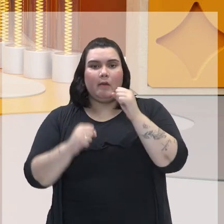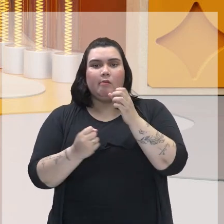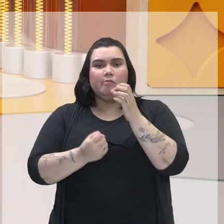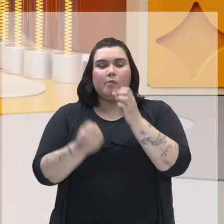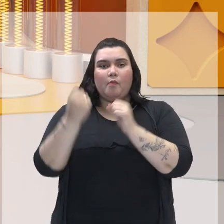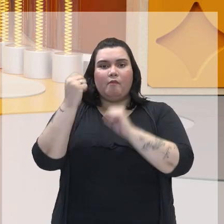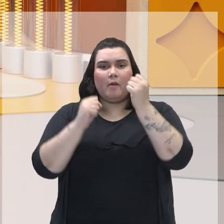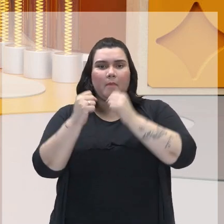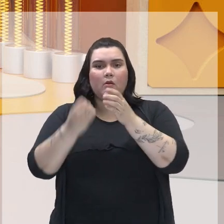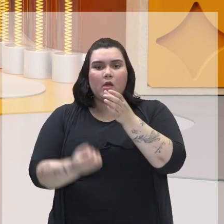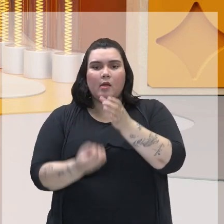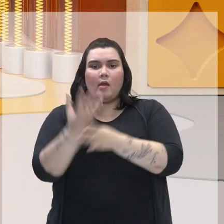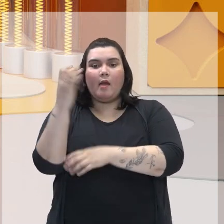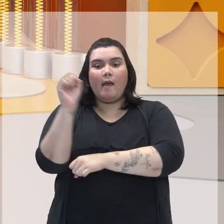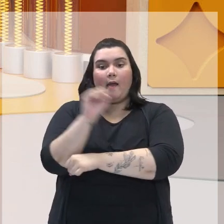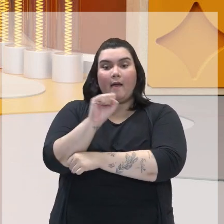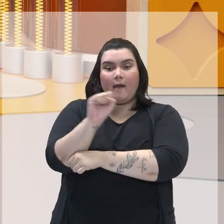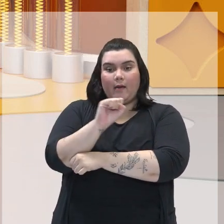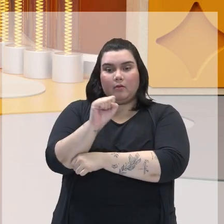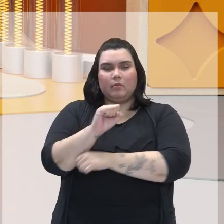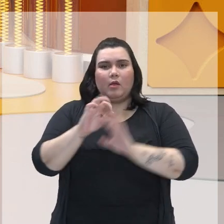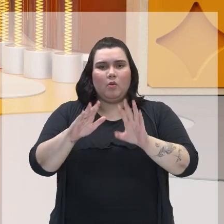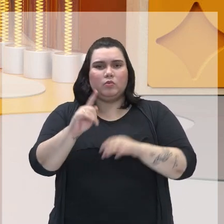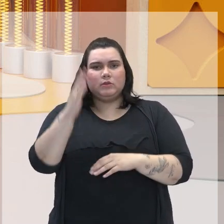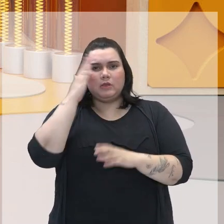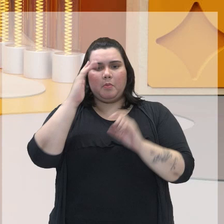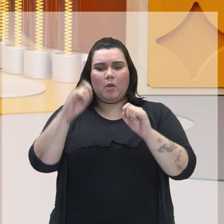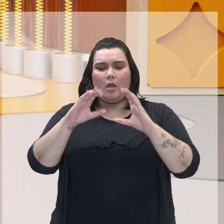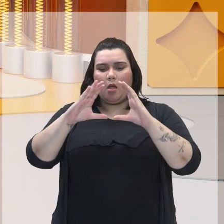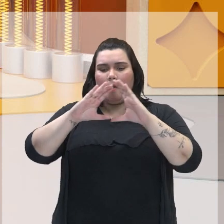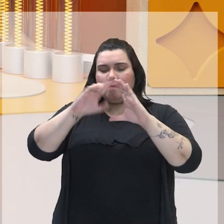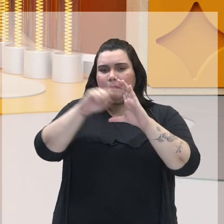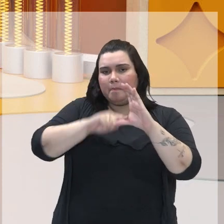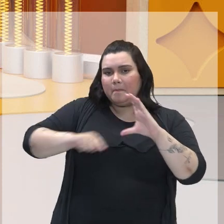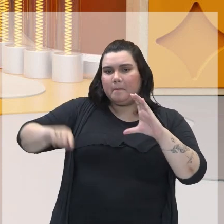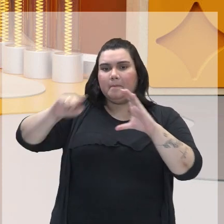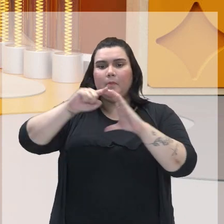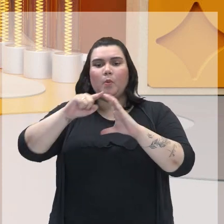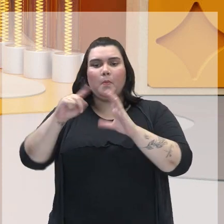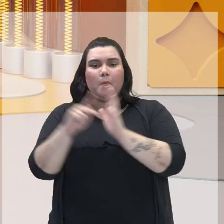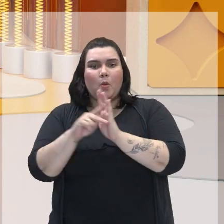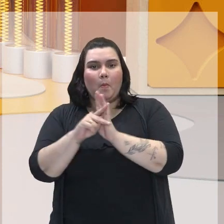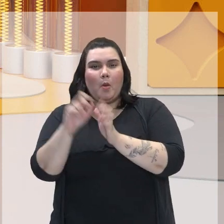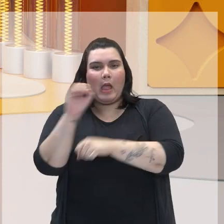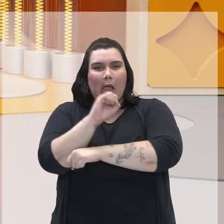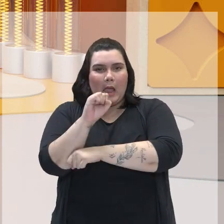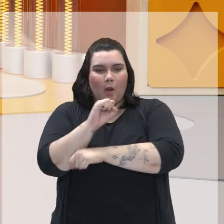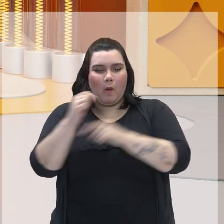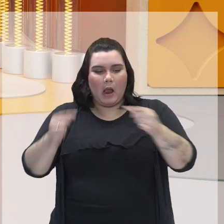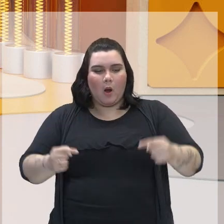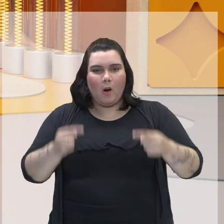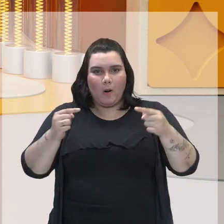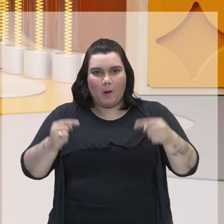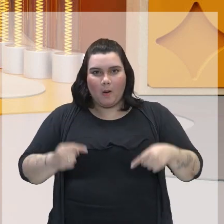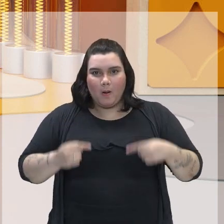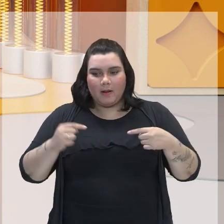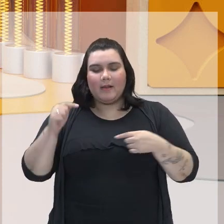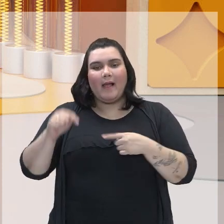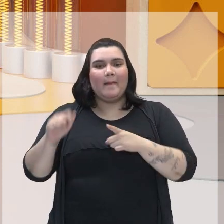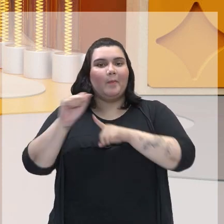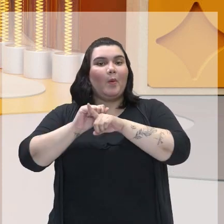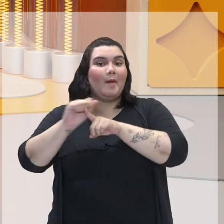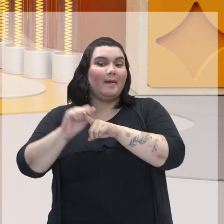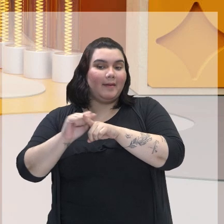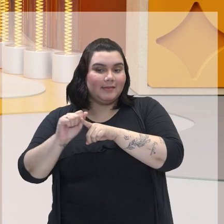E adivinha de que são feitos os pneus de carro? Se você falou que são de borracha, você acertou. E